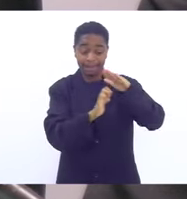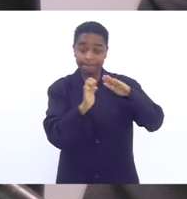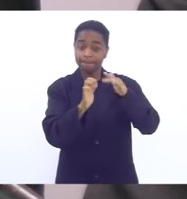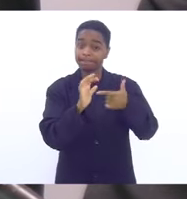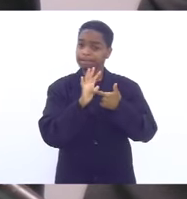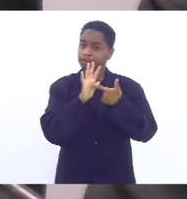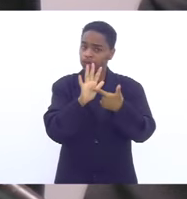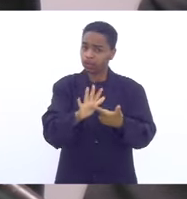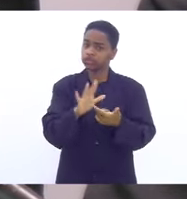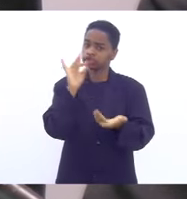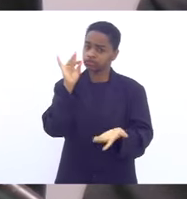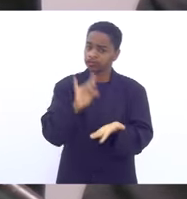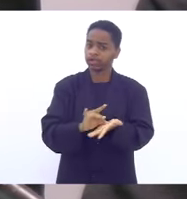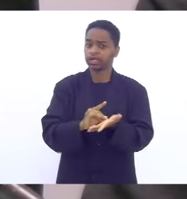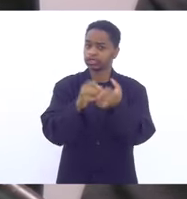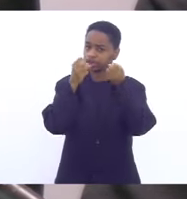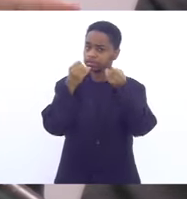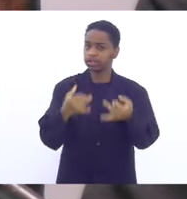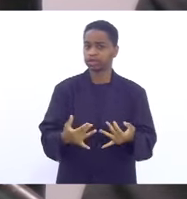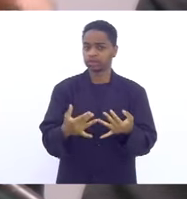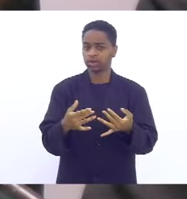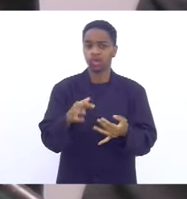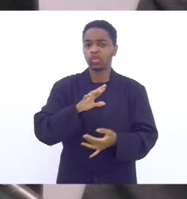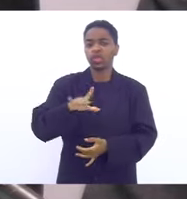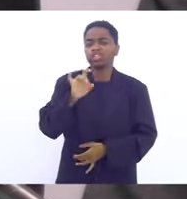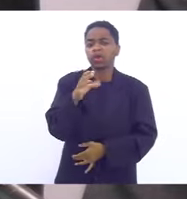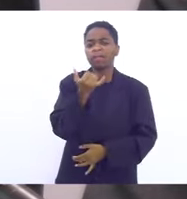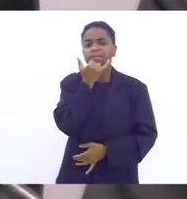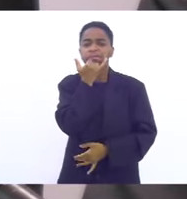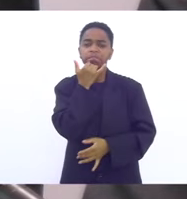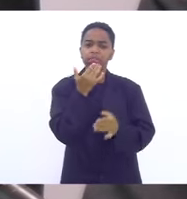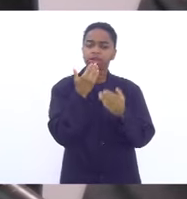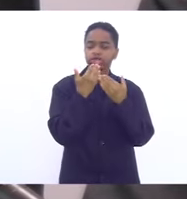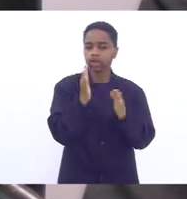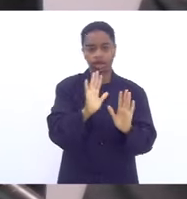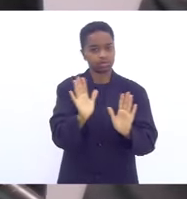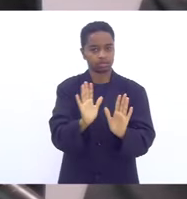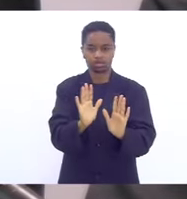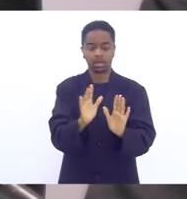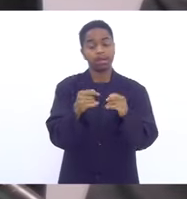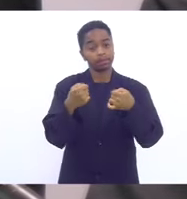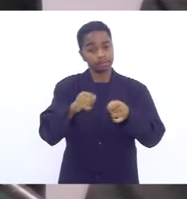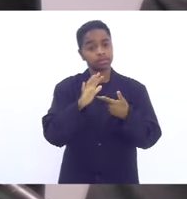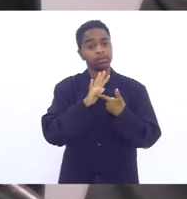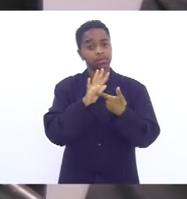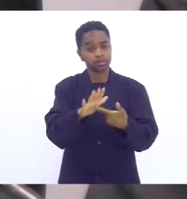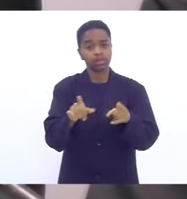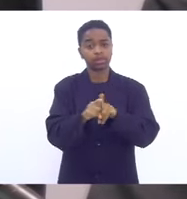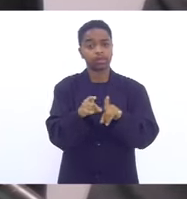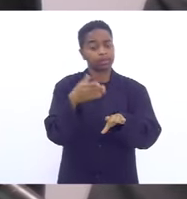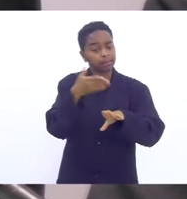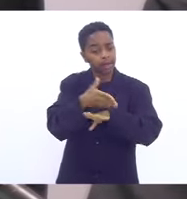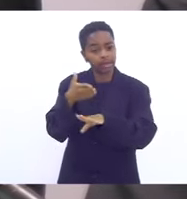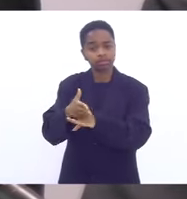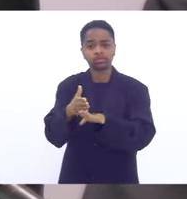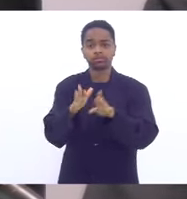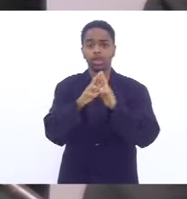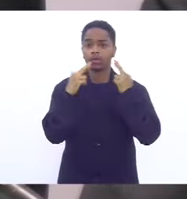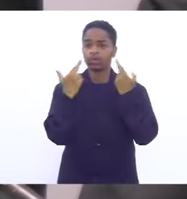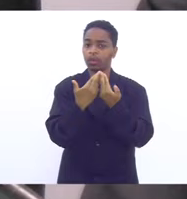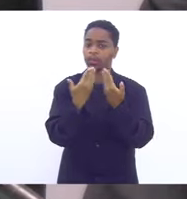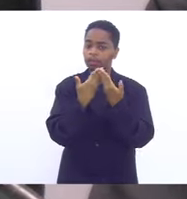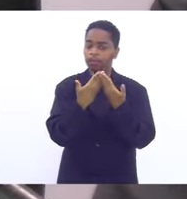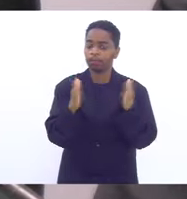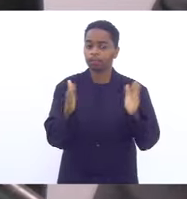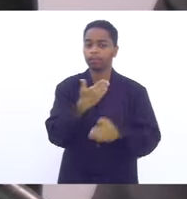sua satisfação, mais do que um simples pedido de desculpa nessa audiência, faça audiências e participe de audiências públicas